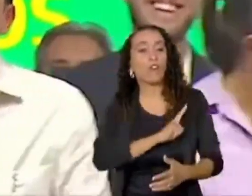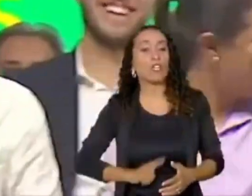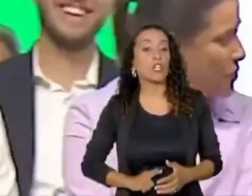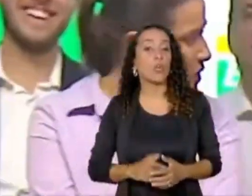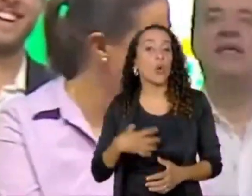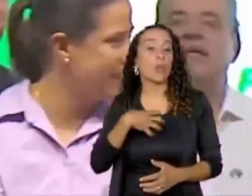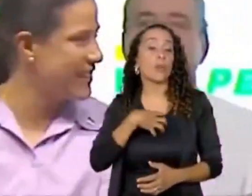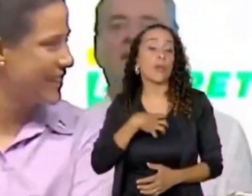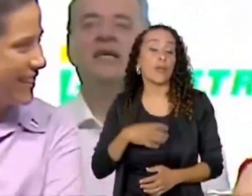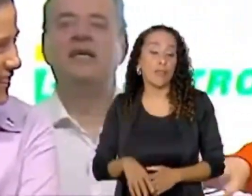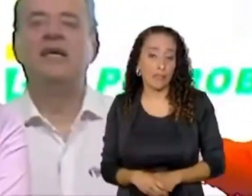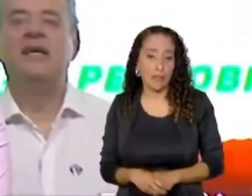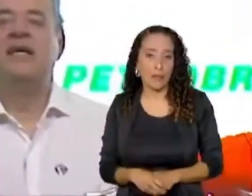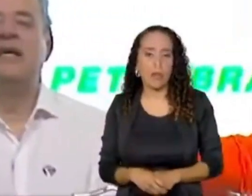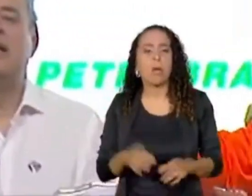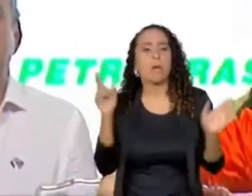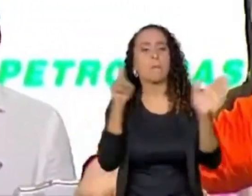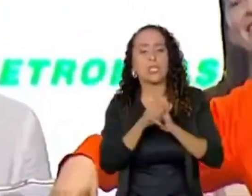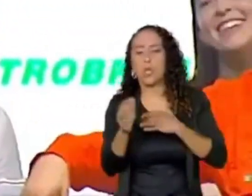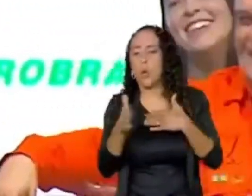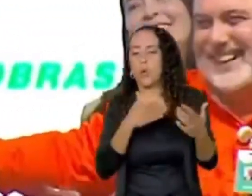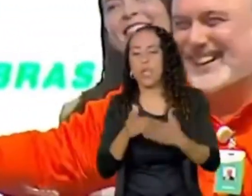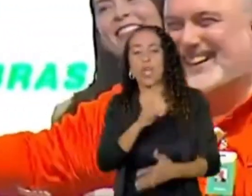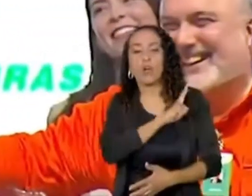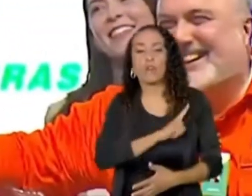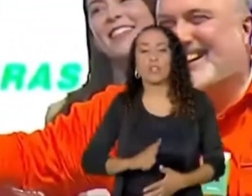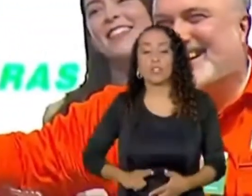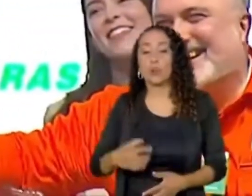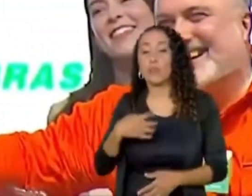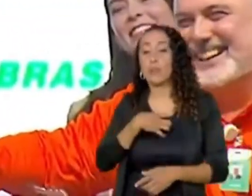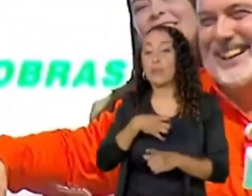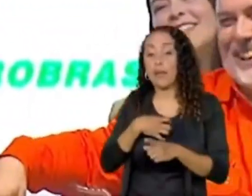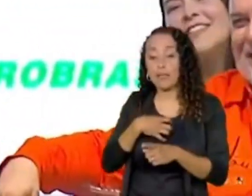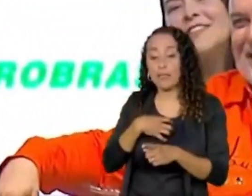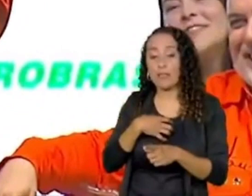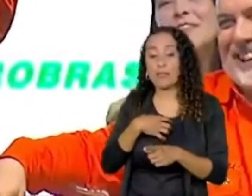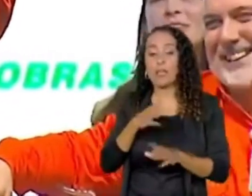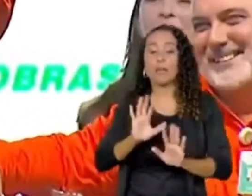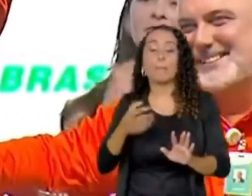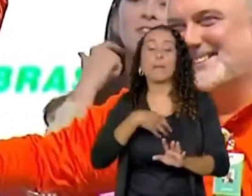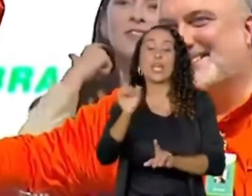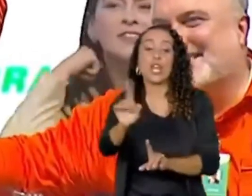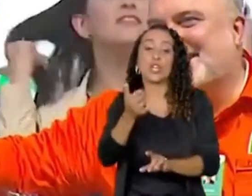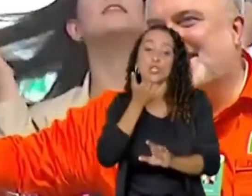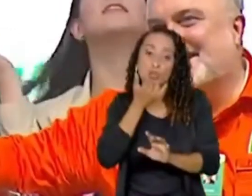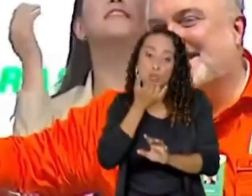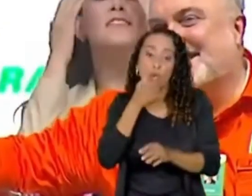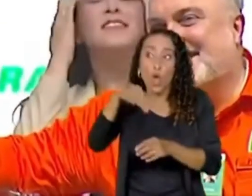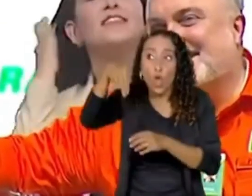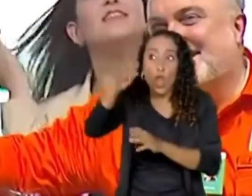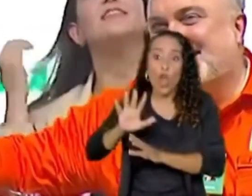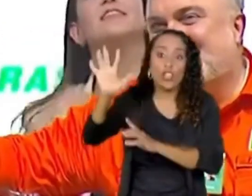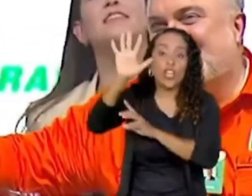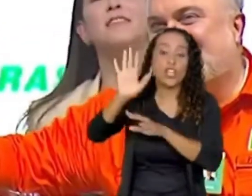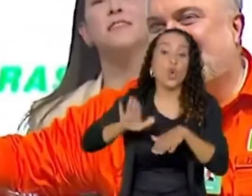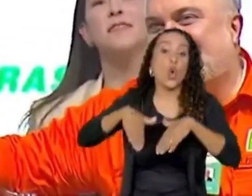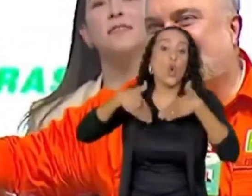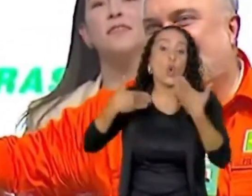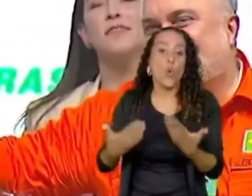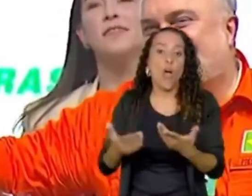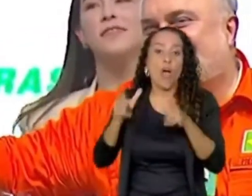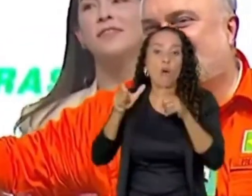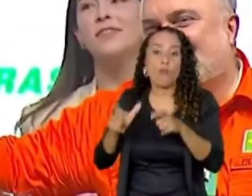Bahia. Pergunte para qualquer governador da Bahia, do Nordeste, qual foi o